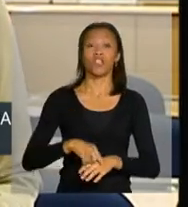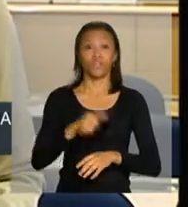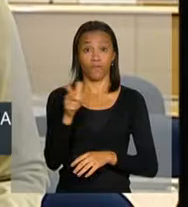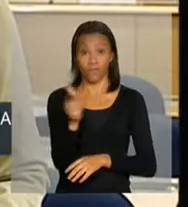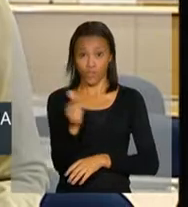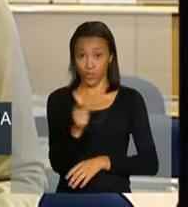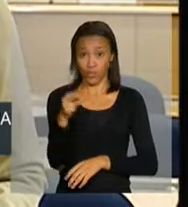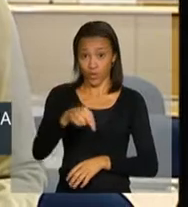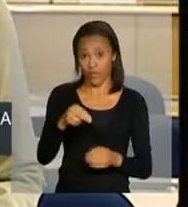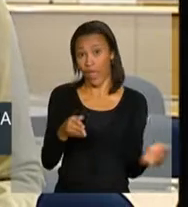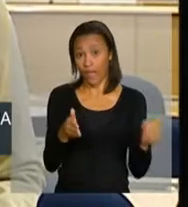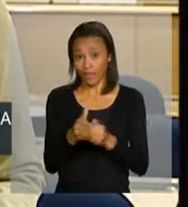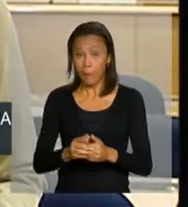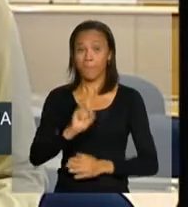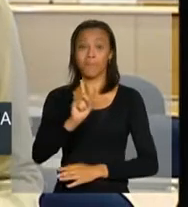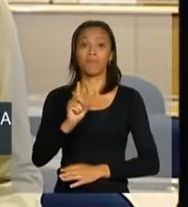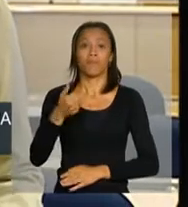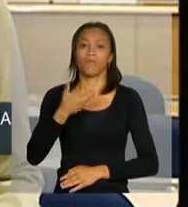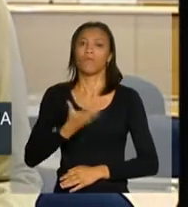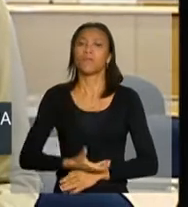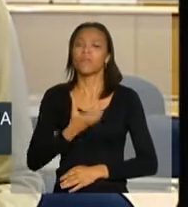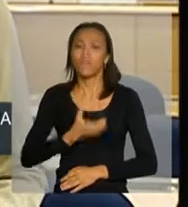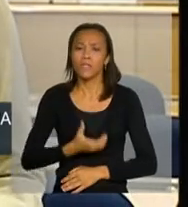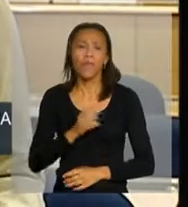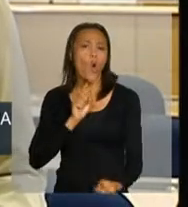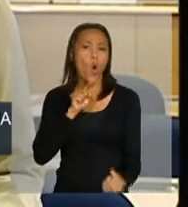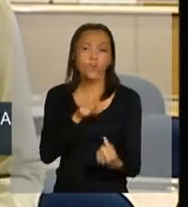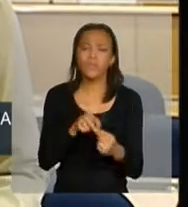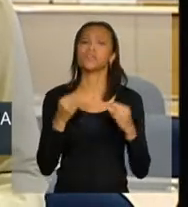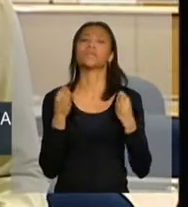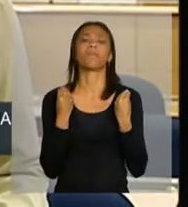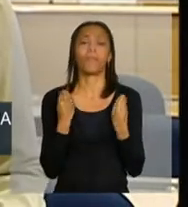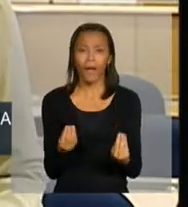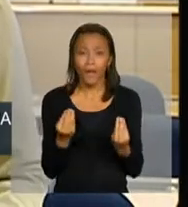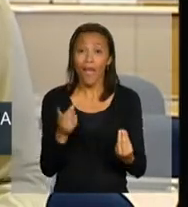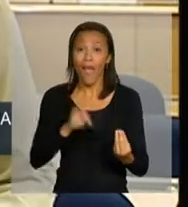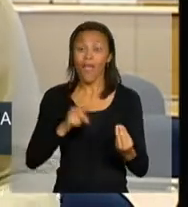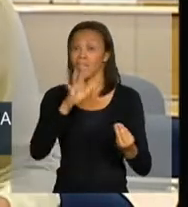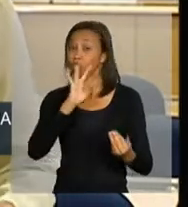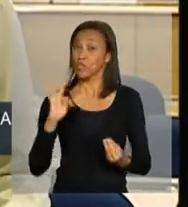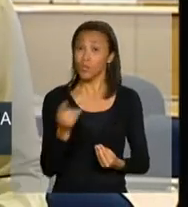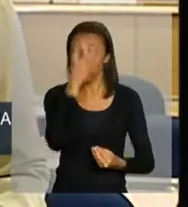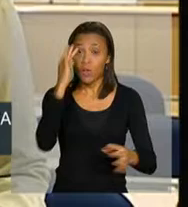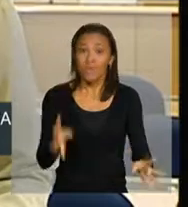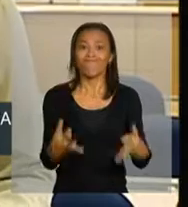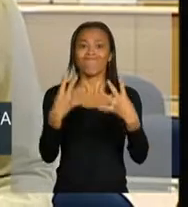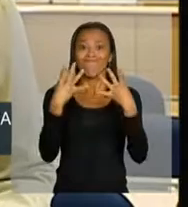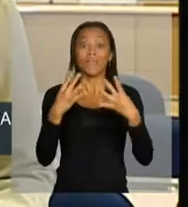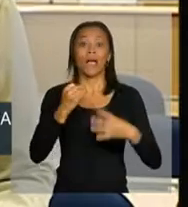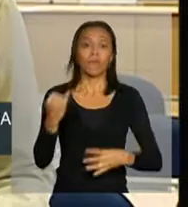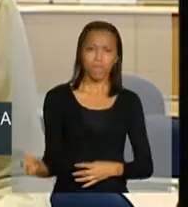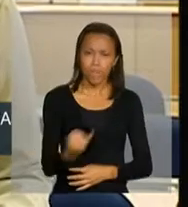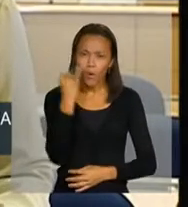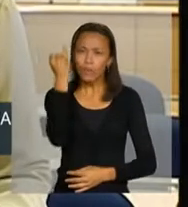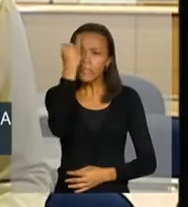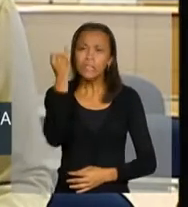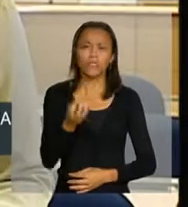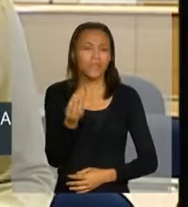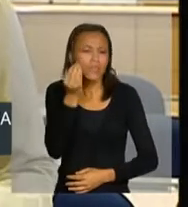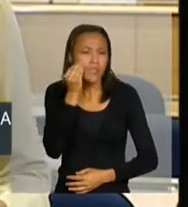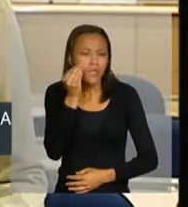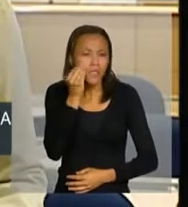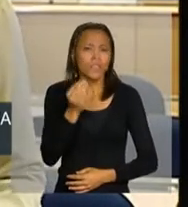de Novembro a primeiro de dezembro o objetivo da iniciativa é chamar a atenção para a importância do e